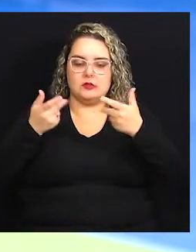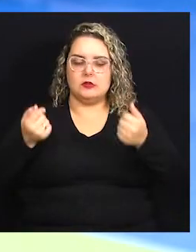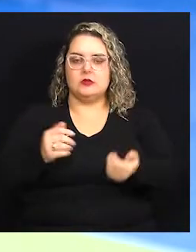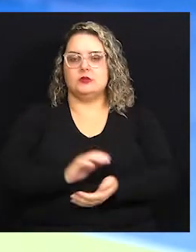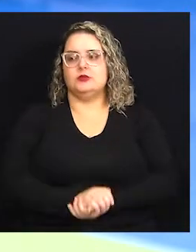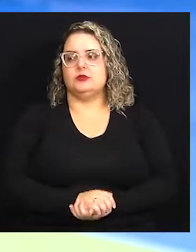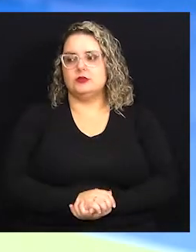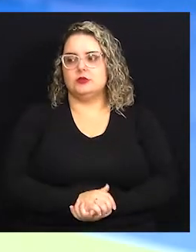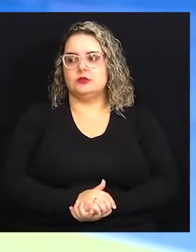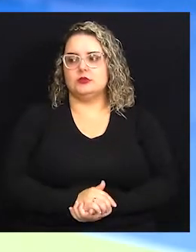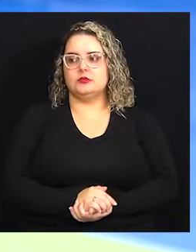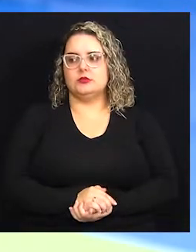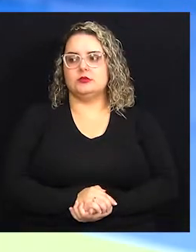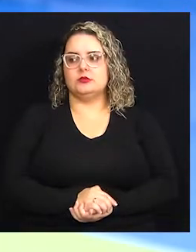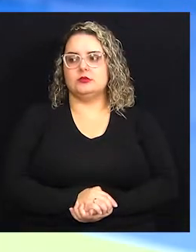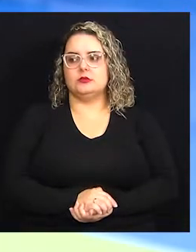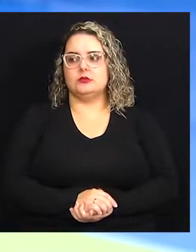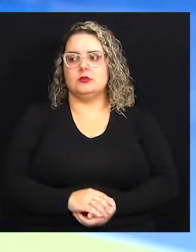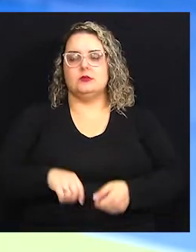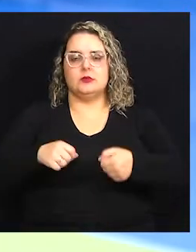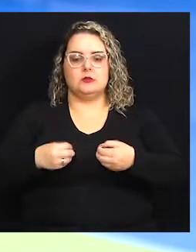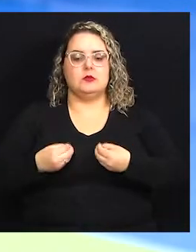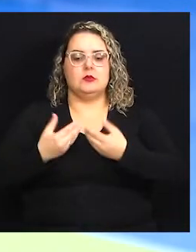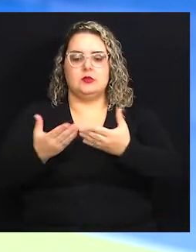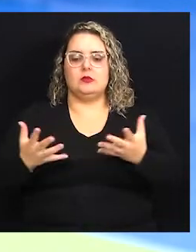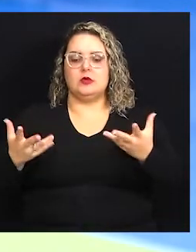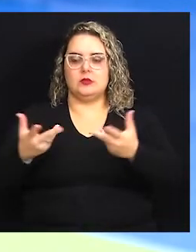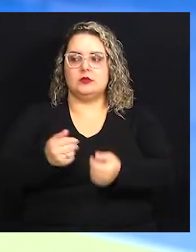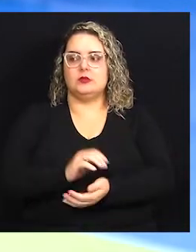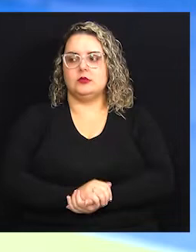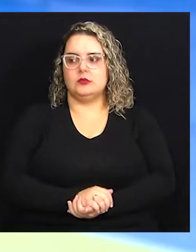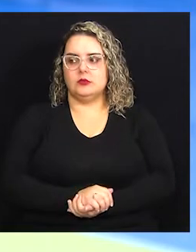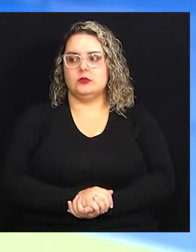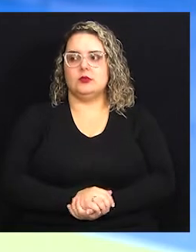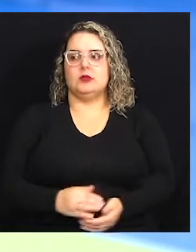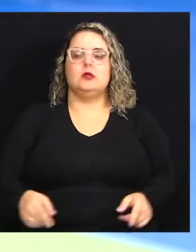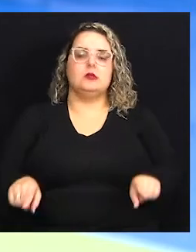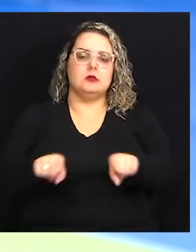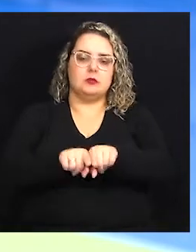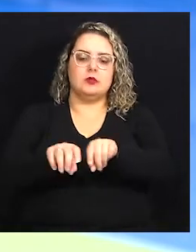porque a gente teve que levar tudo, né? Inclusive o ensinamento.